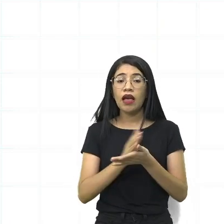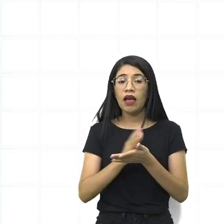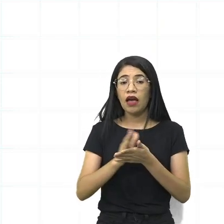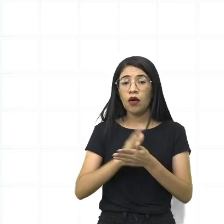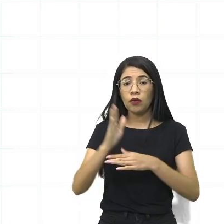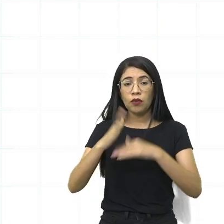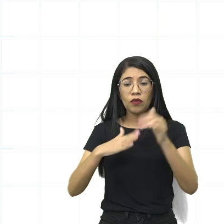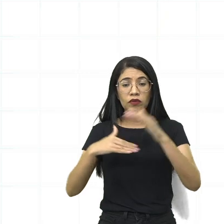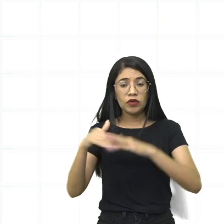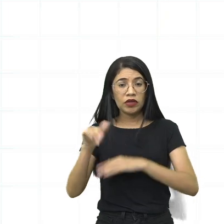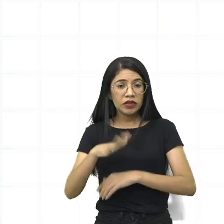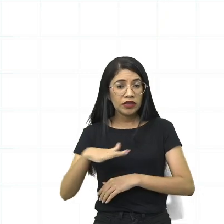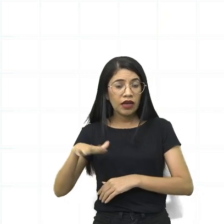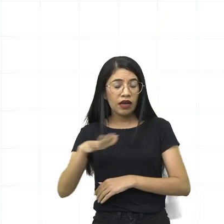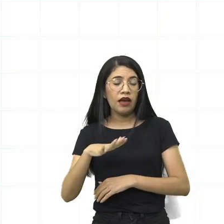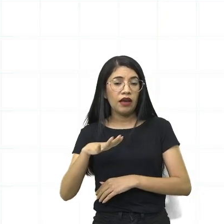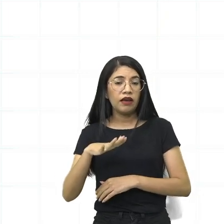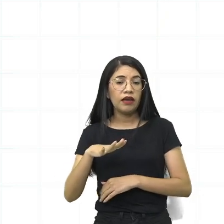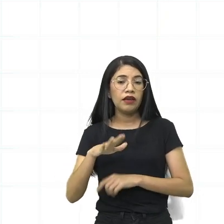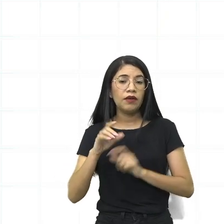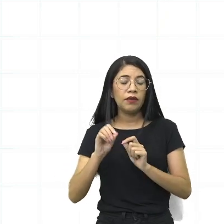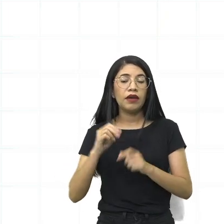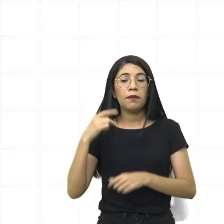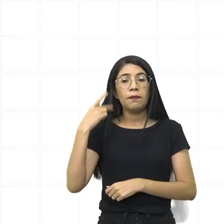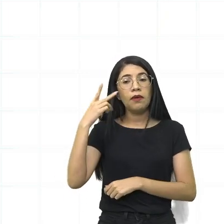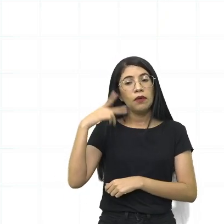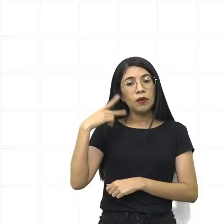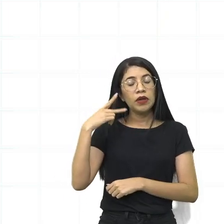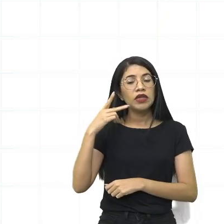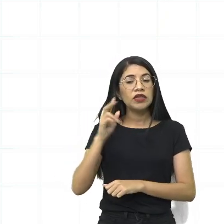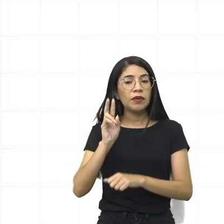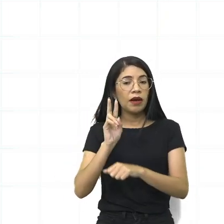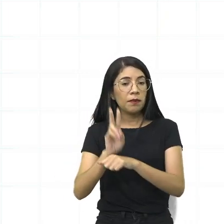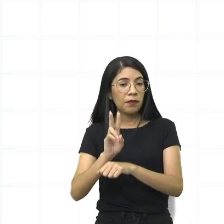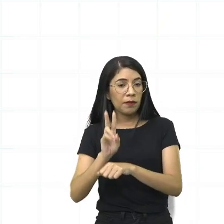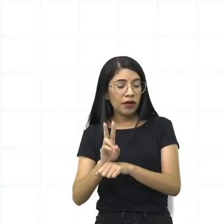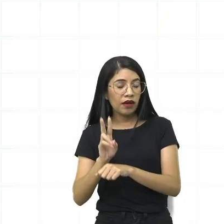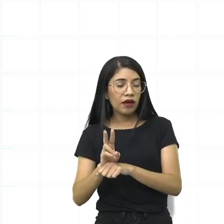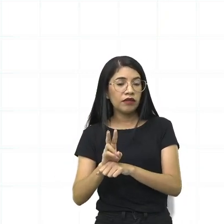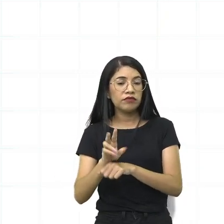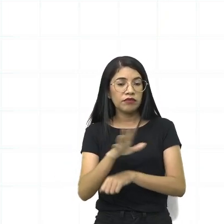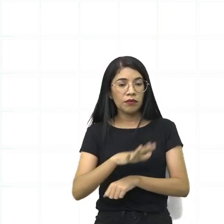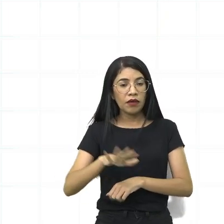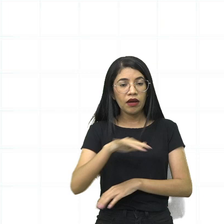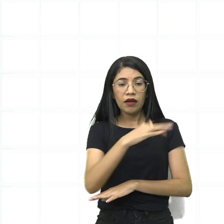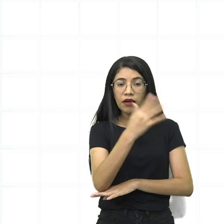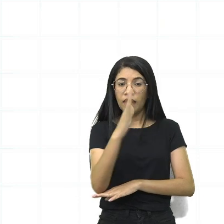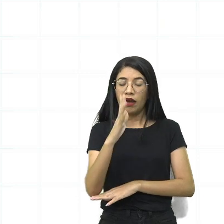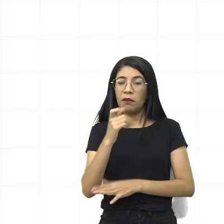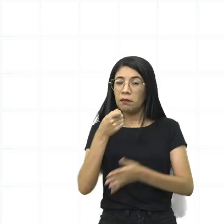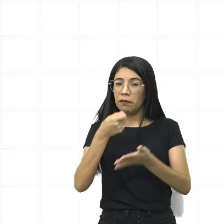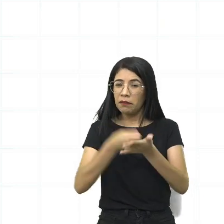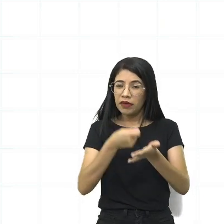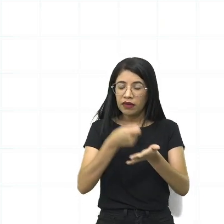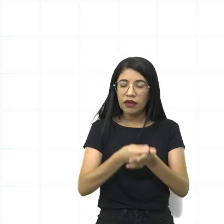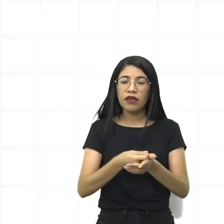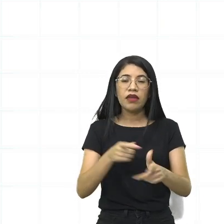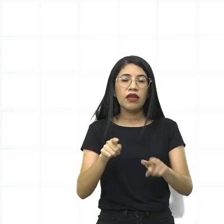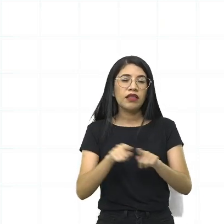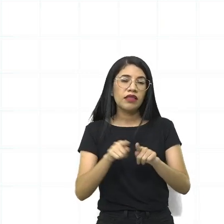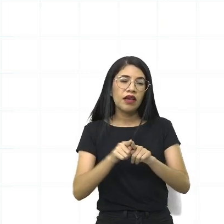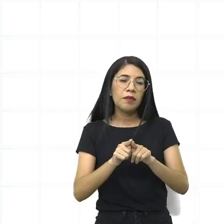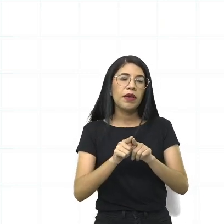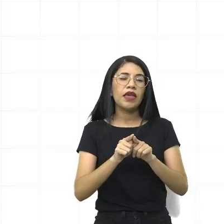para alguns especialistas, políticas de preservação ambiental mais rigorosas e o